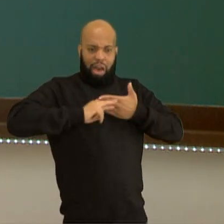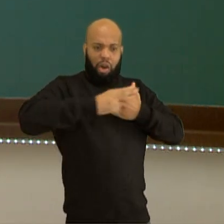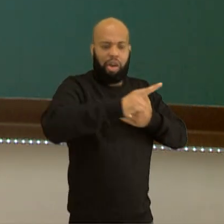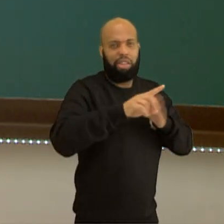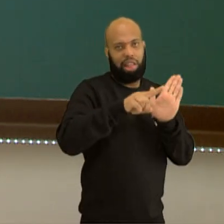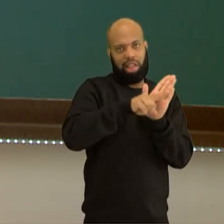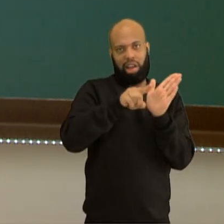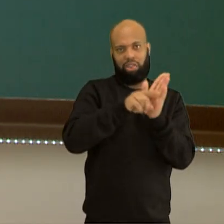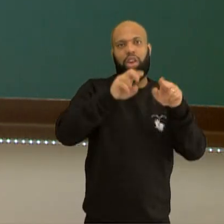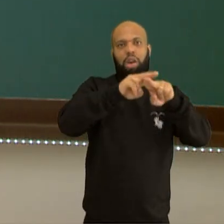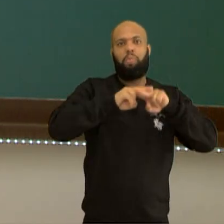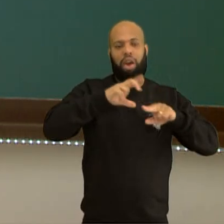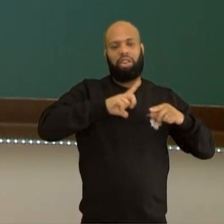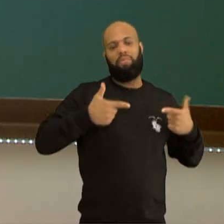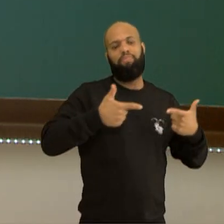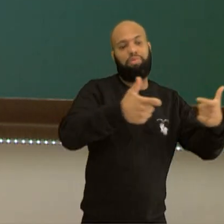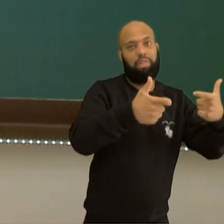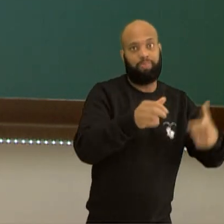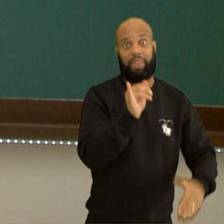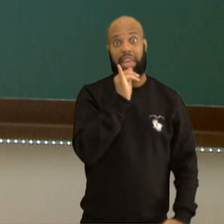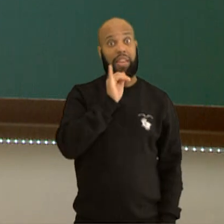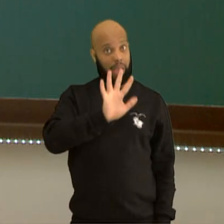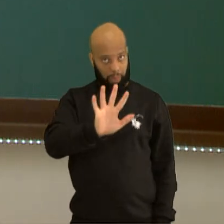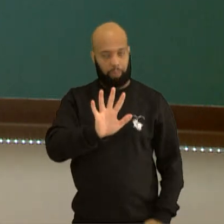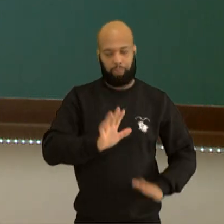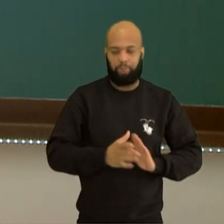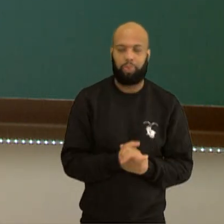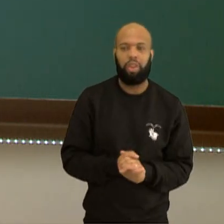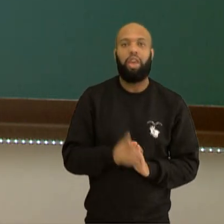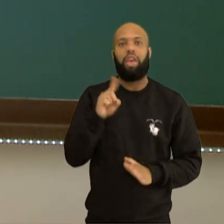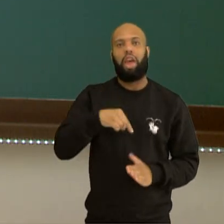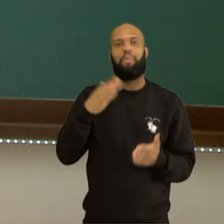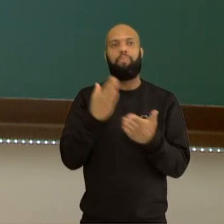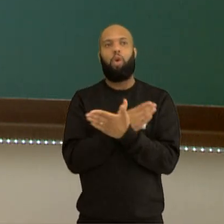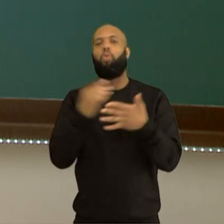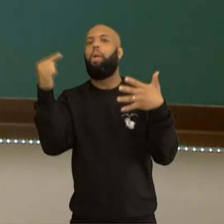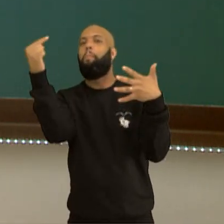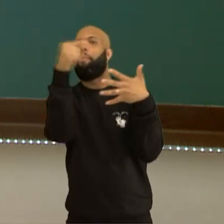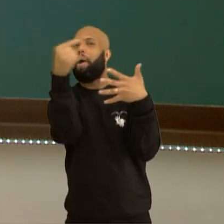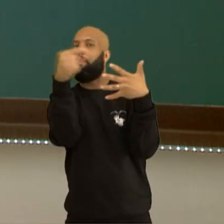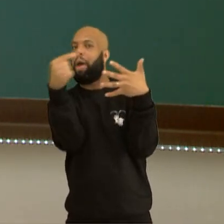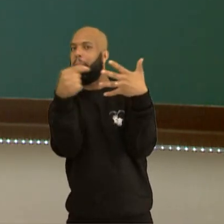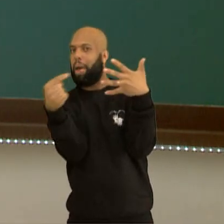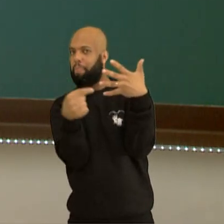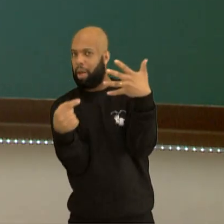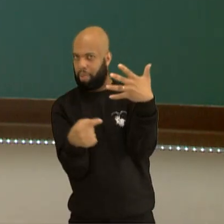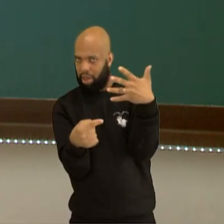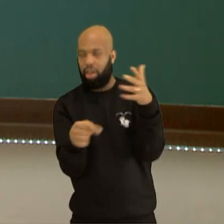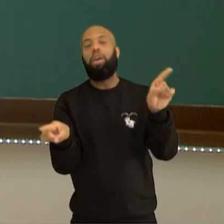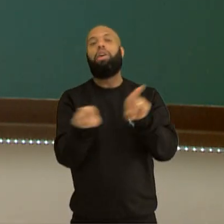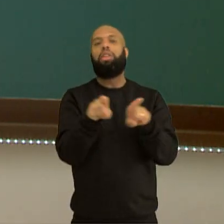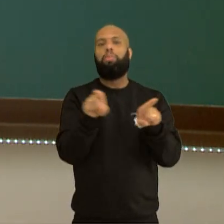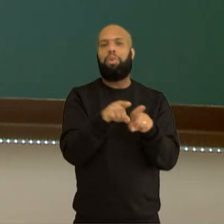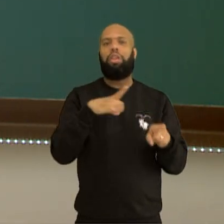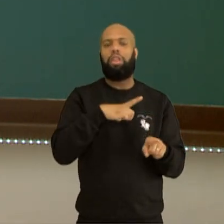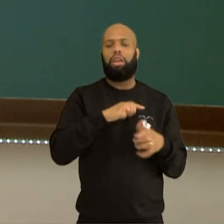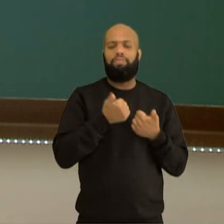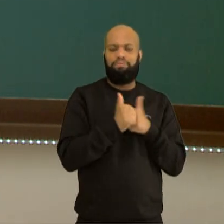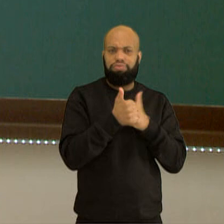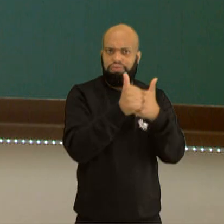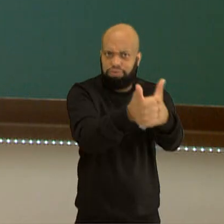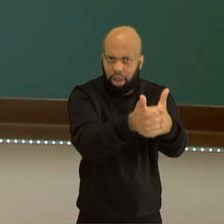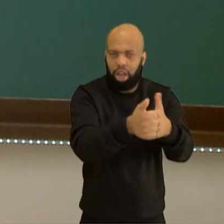em relação a essa guerra, por exemplo, né? Então são algumas, ou perseguições políticas, religiosas, enfim, que se a gente